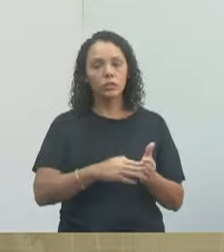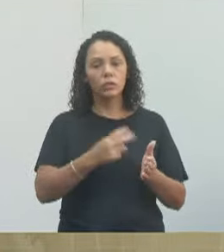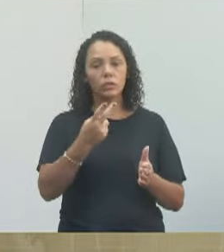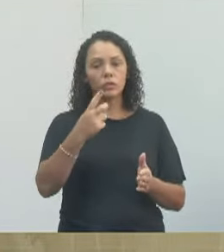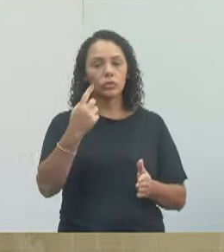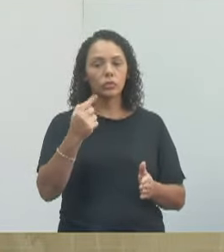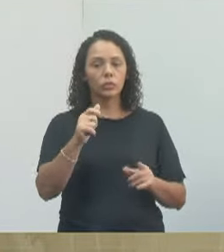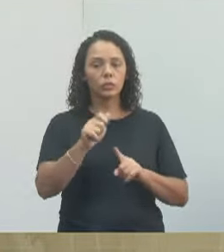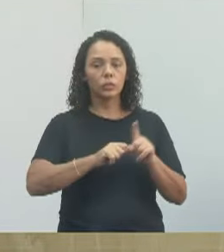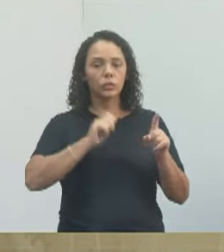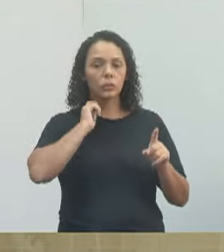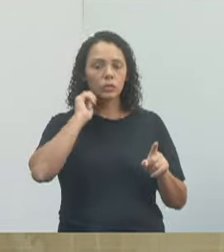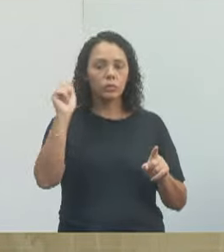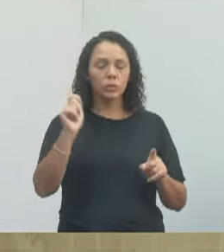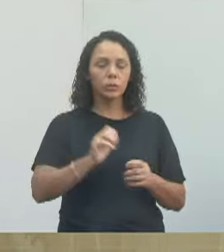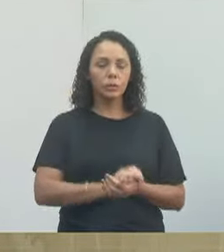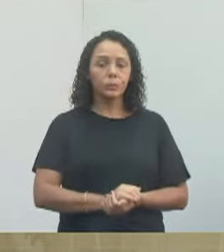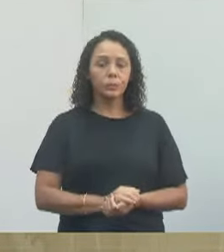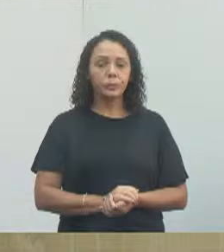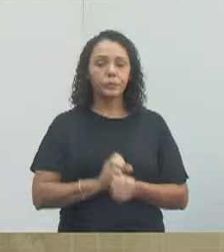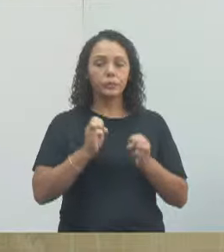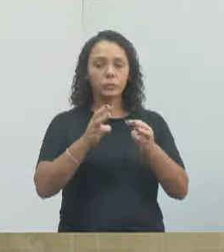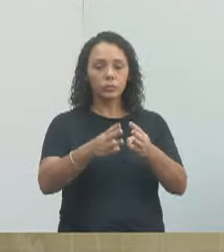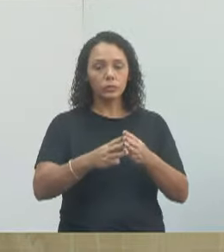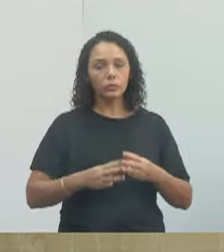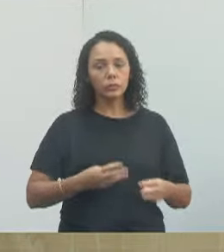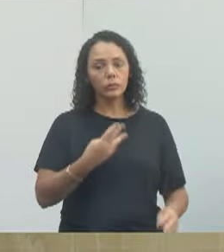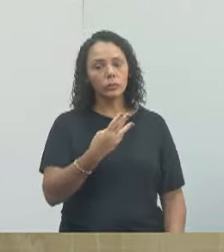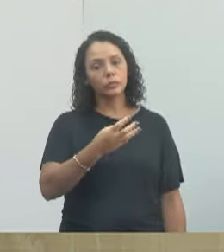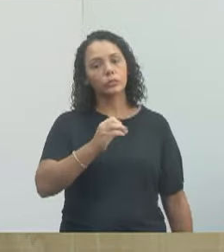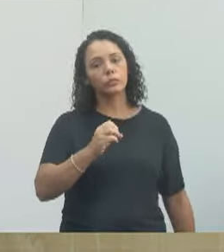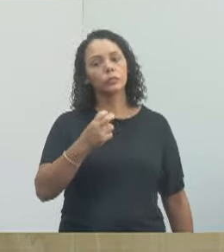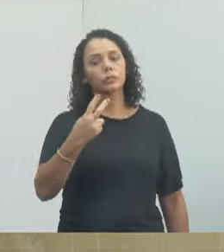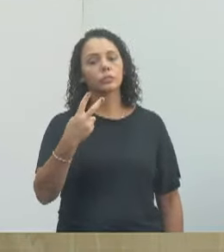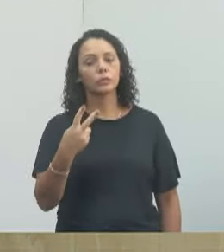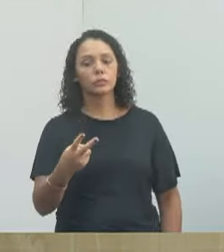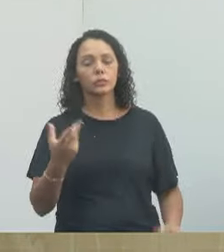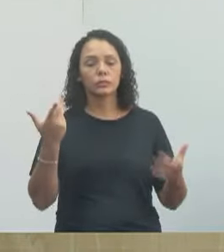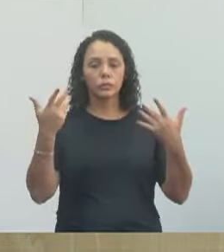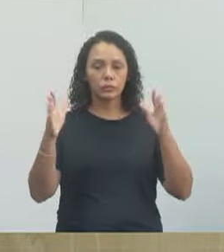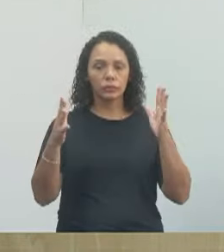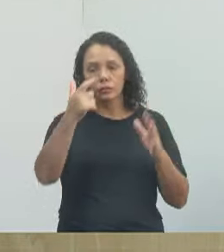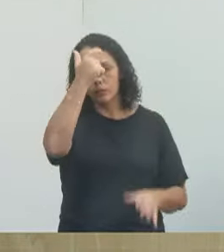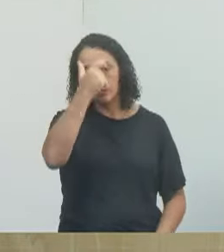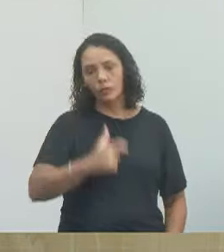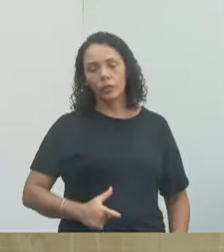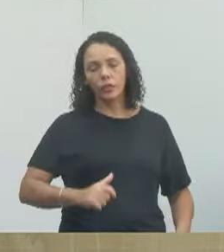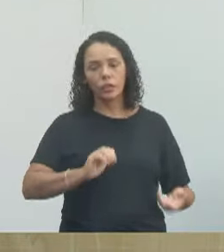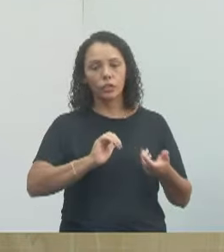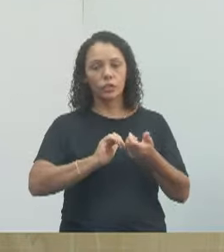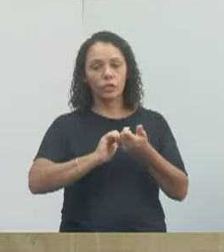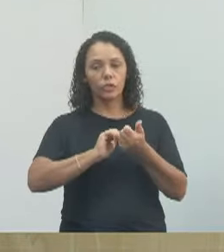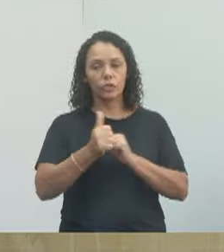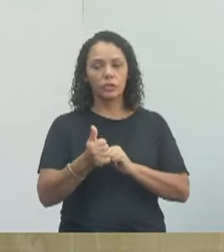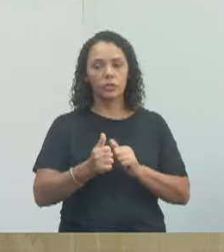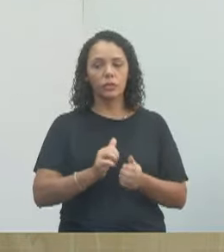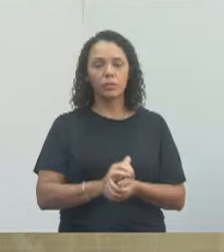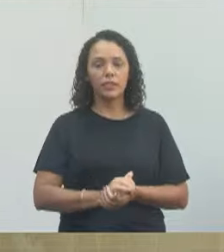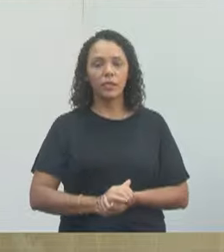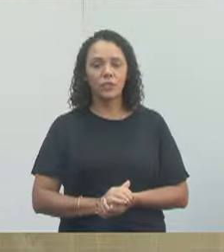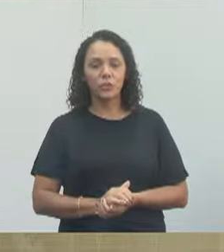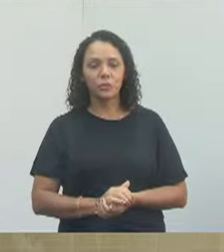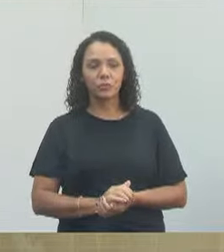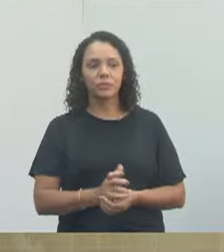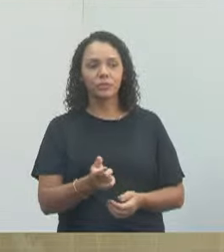das Cruz de São Paulo Moção n dois Moção congrat relatório ao atleta tsuyoshi mck do clube de